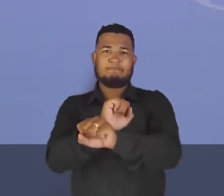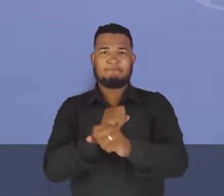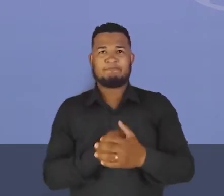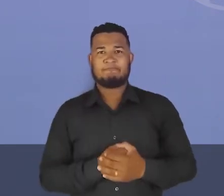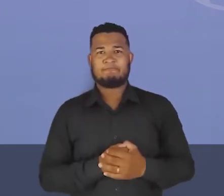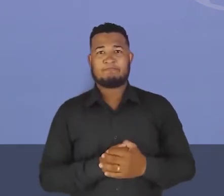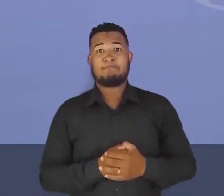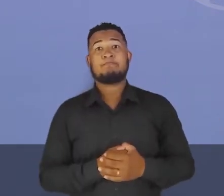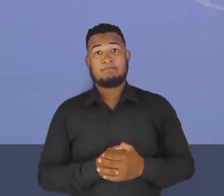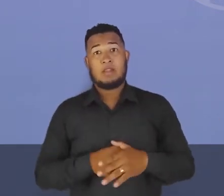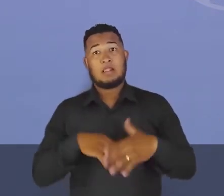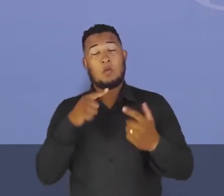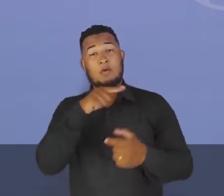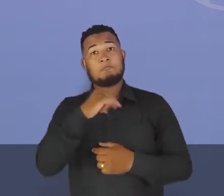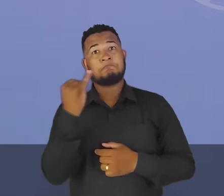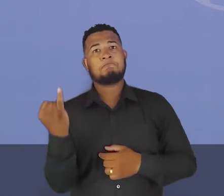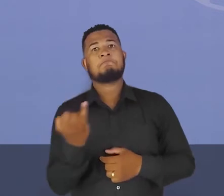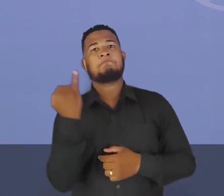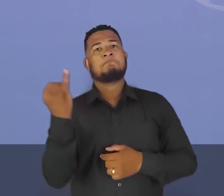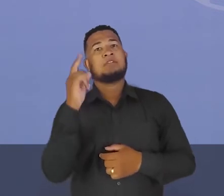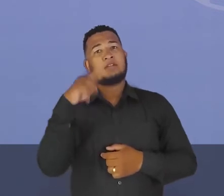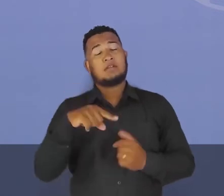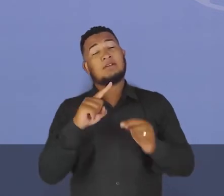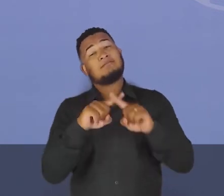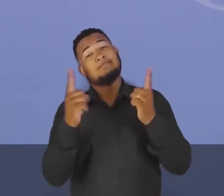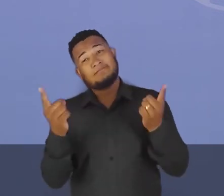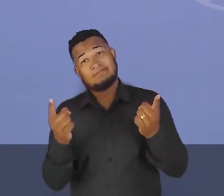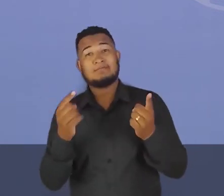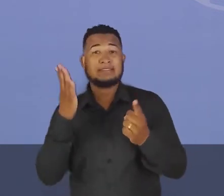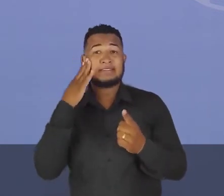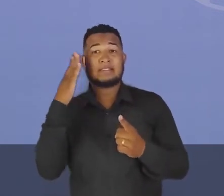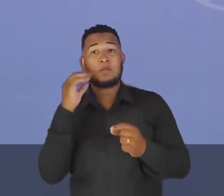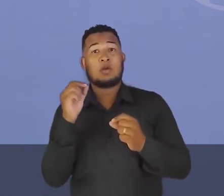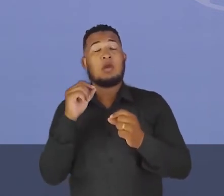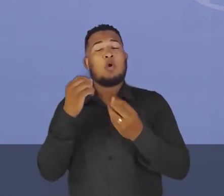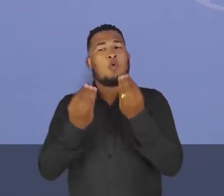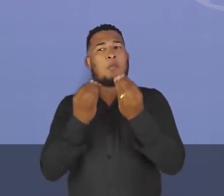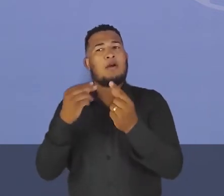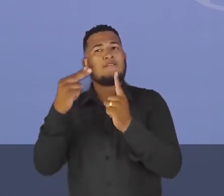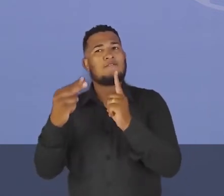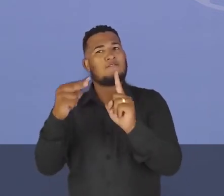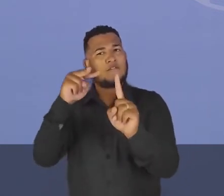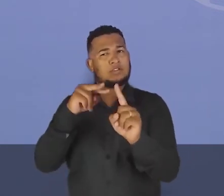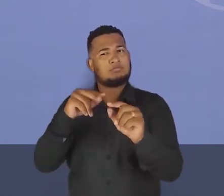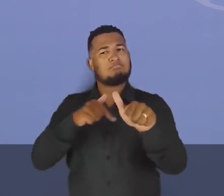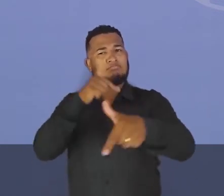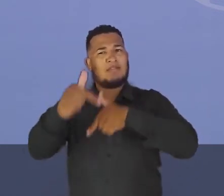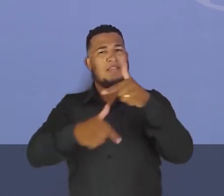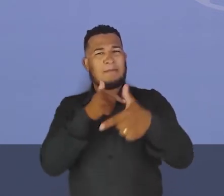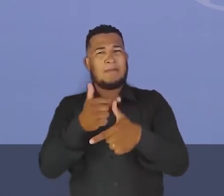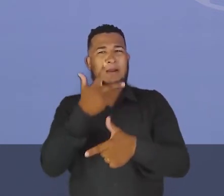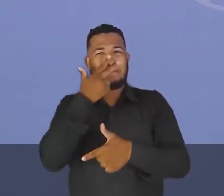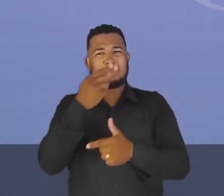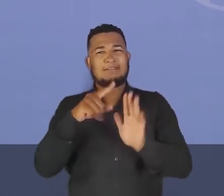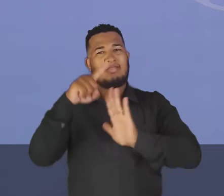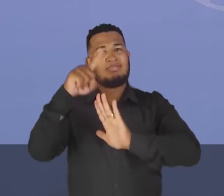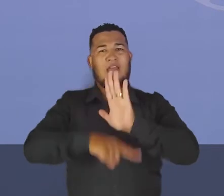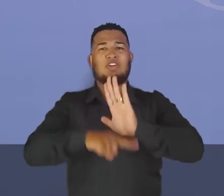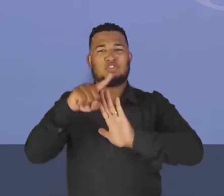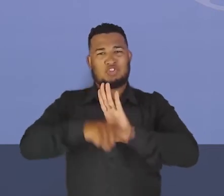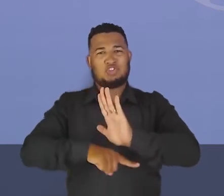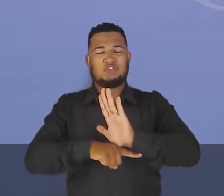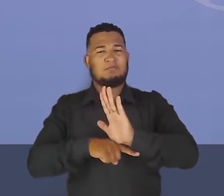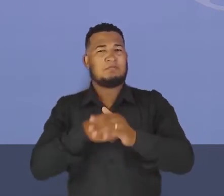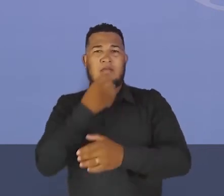eles eram essenciais, embora a visão de trabalho no mundo antigo fosse uma visão negativa, uma visão